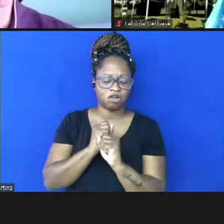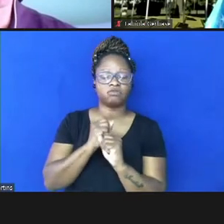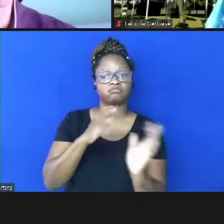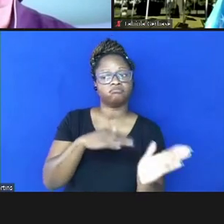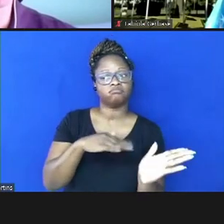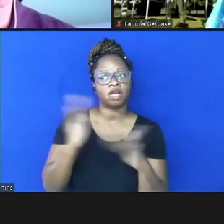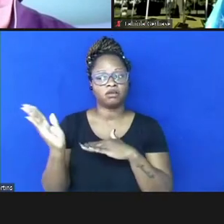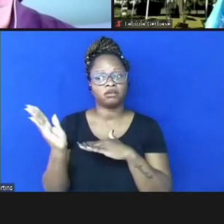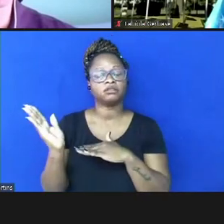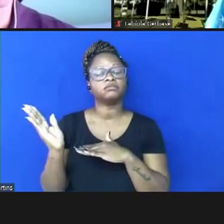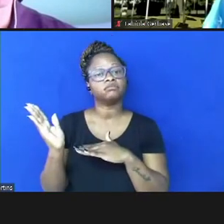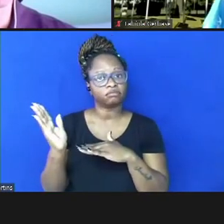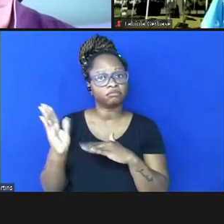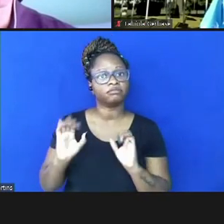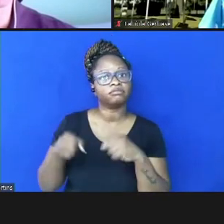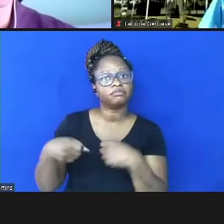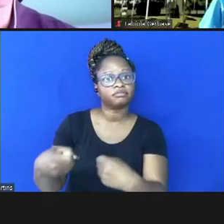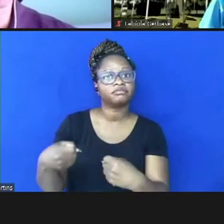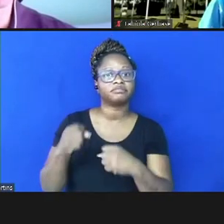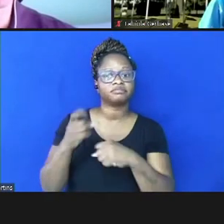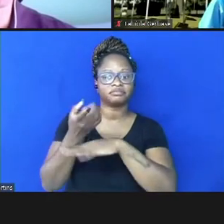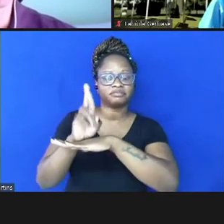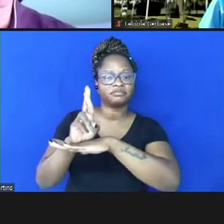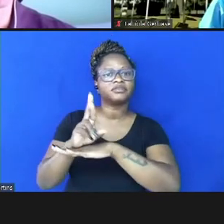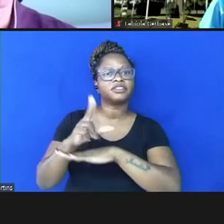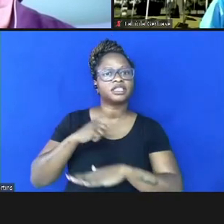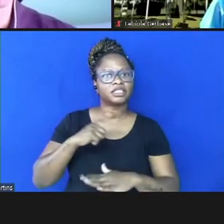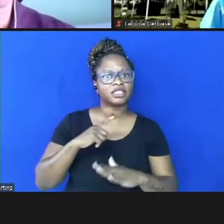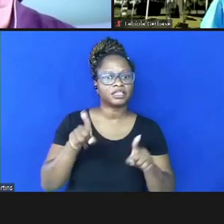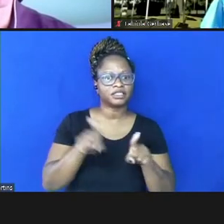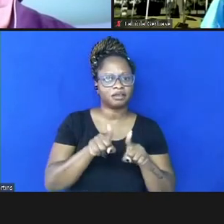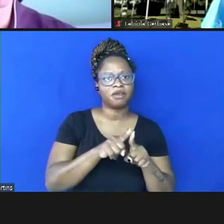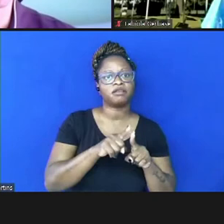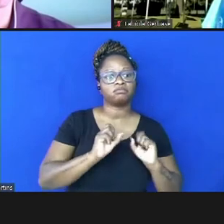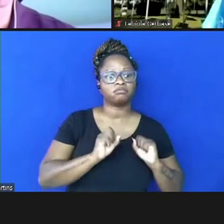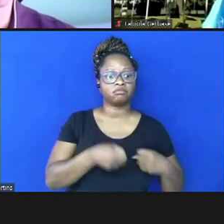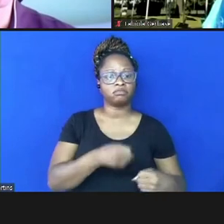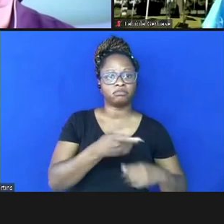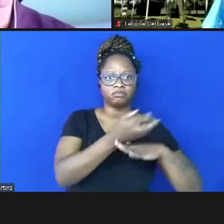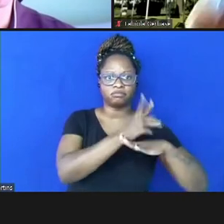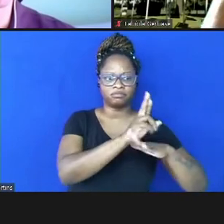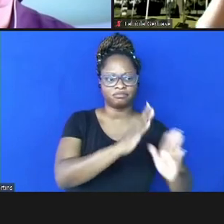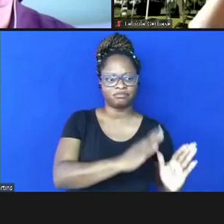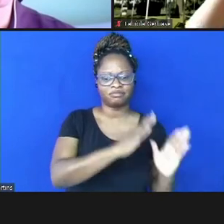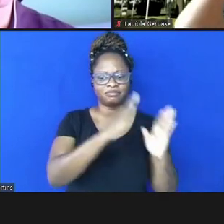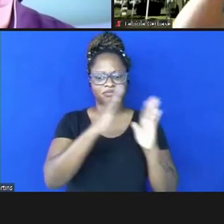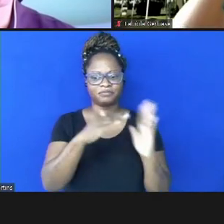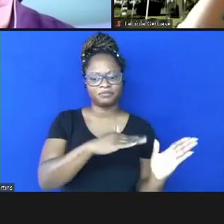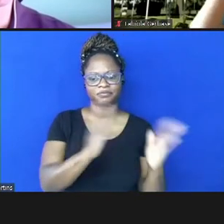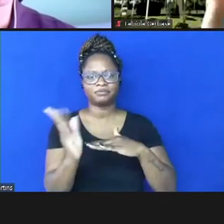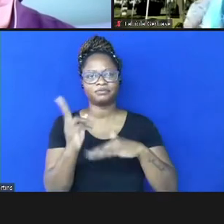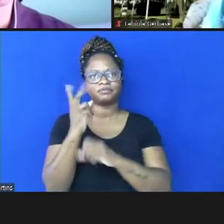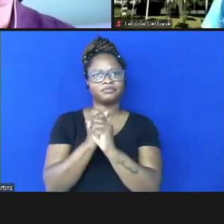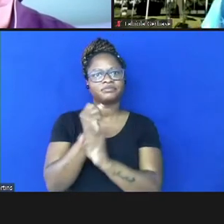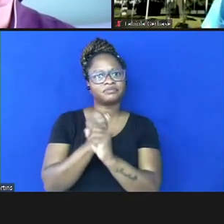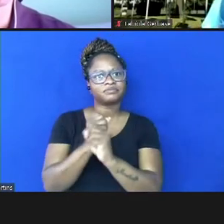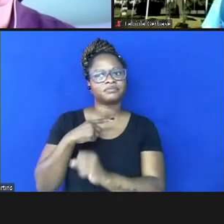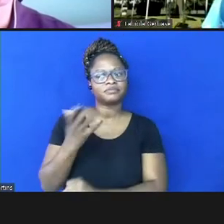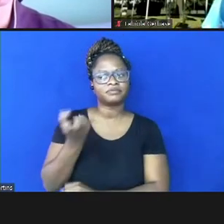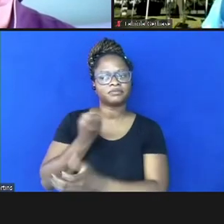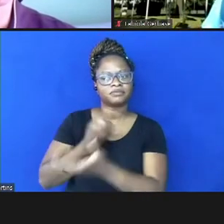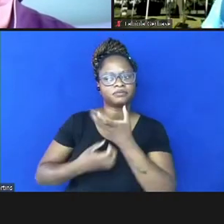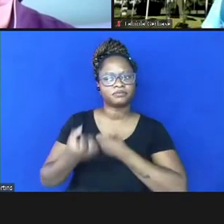até 18 anos, que seria o Friedrich Wilhelm Bessel Research Award, e até 18 anos,